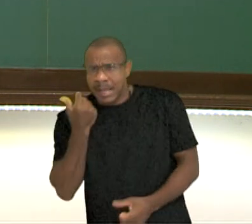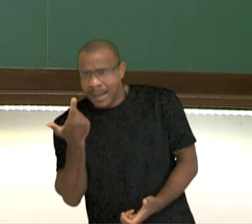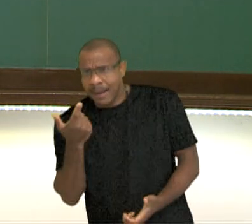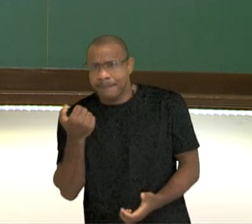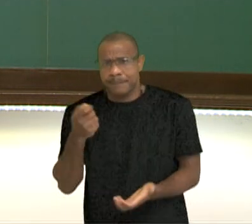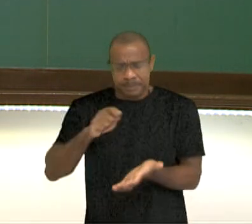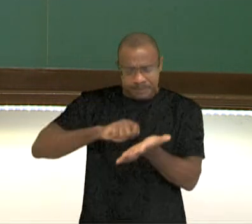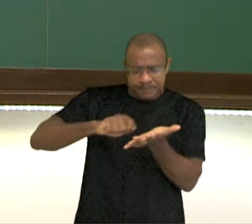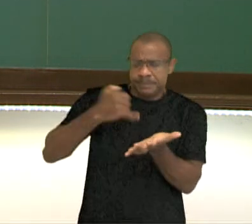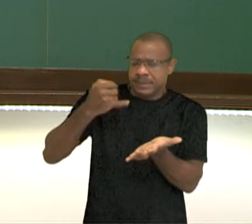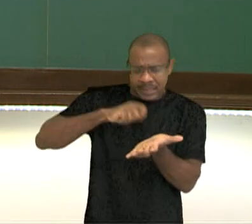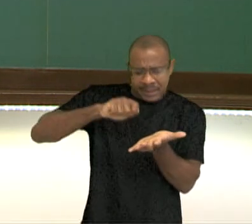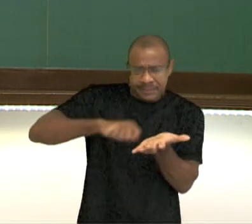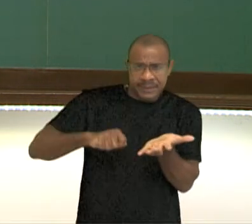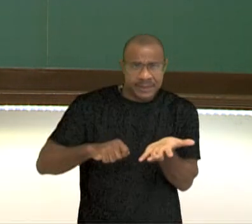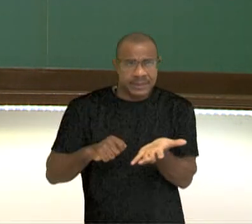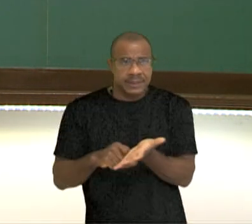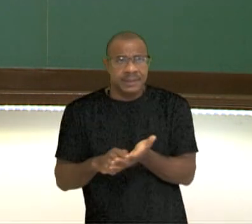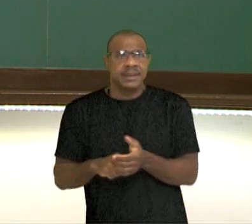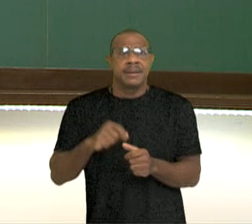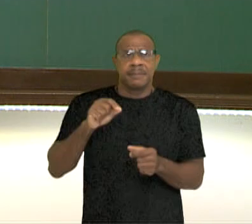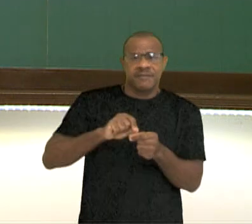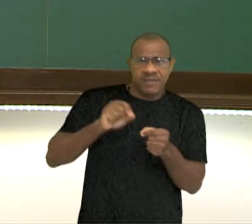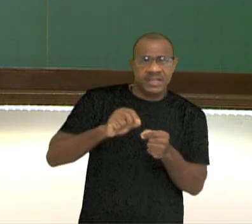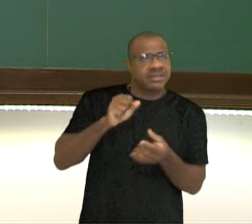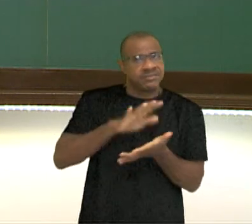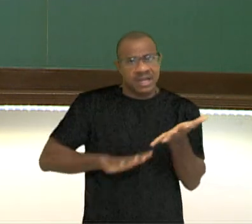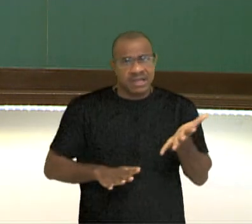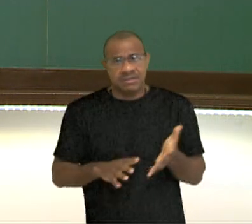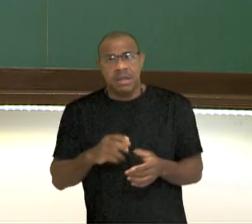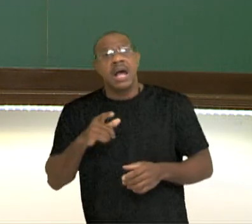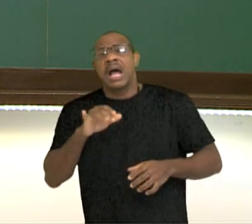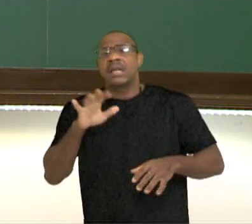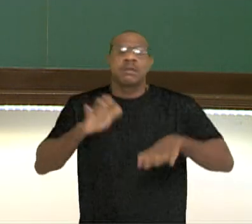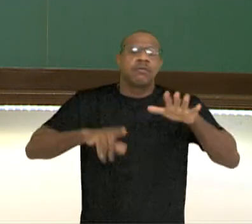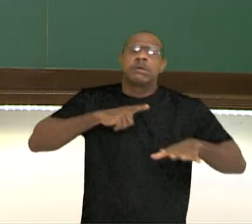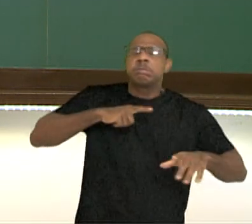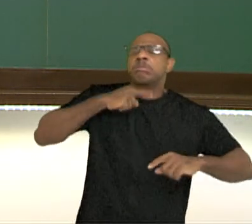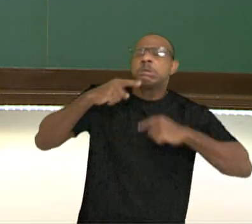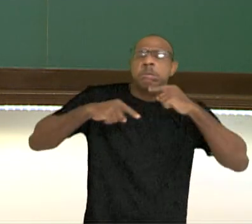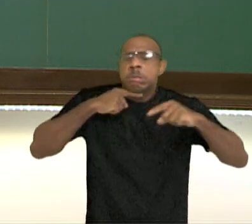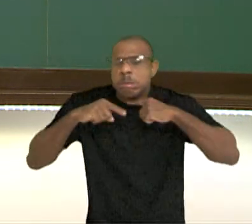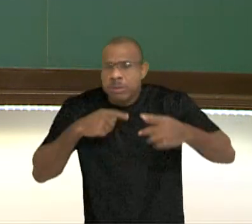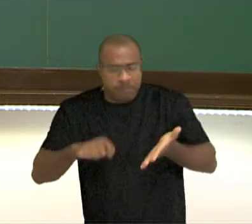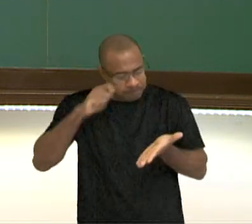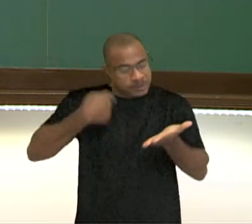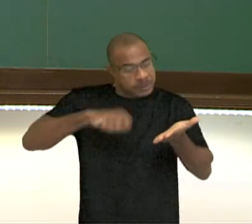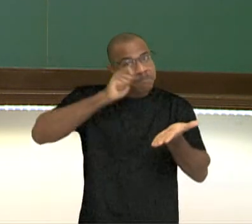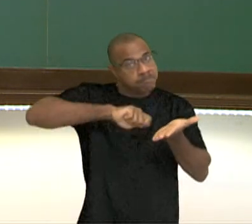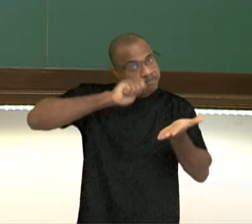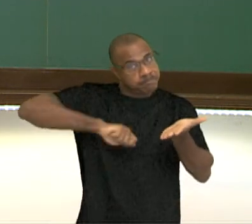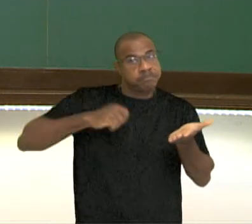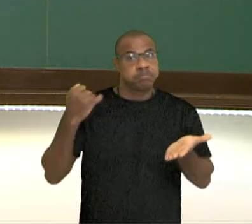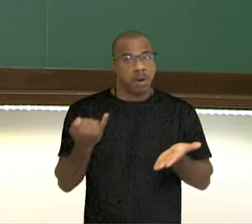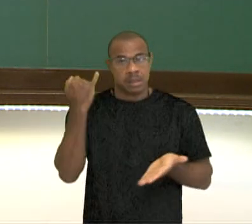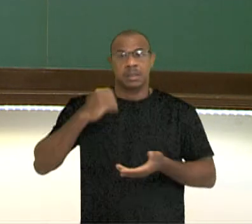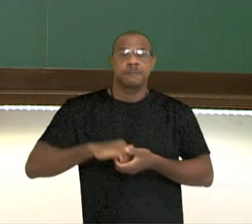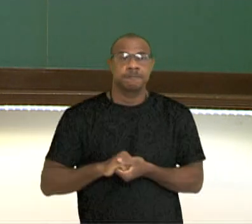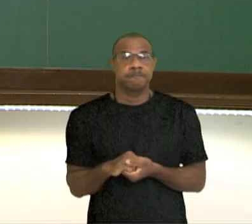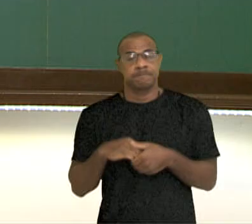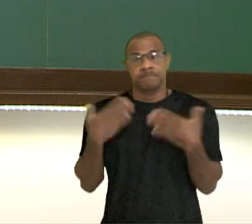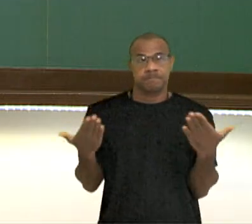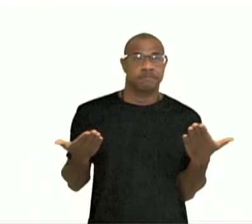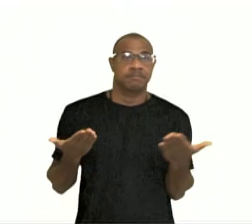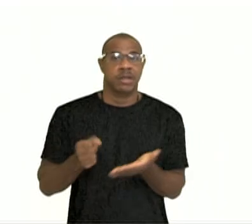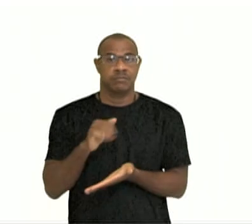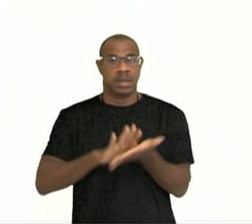lápis, a sua caneta para marcar aí se você está com dúvida ou não? Pega lá. Vamos começar? Então,